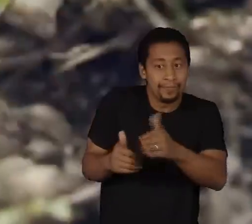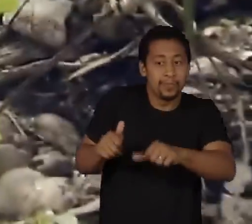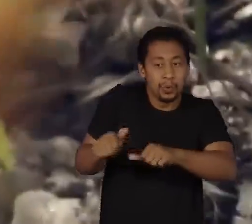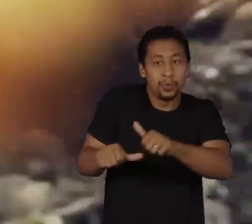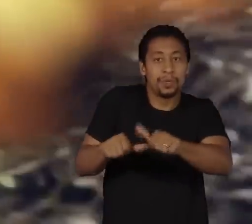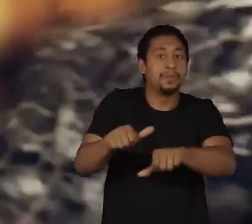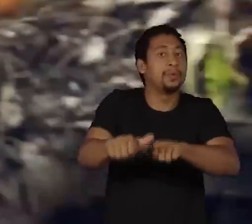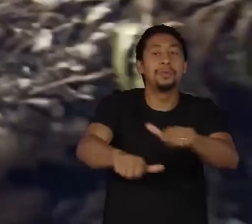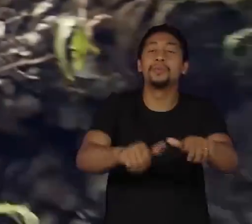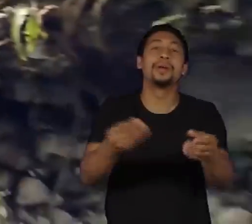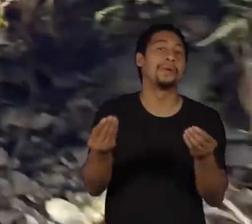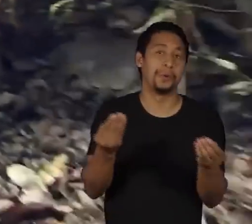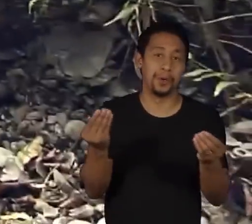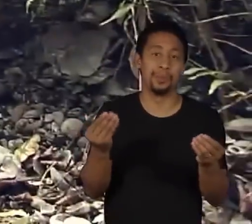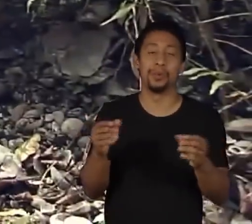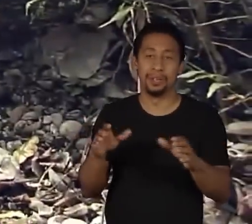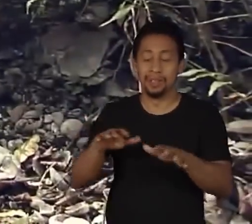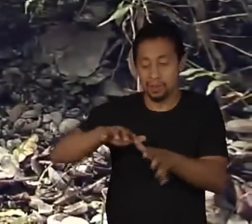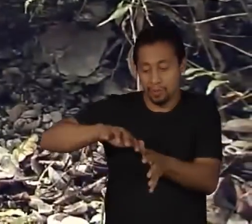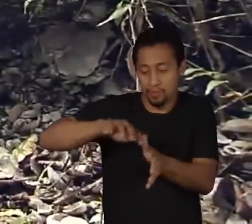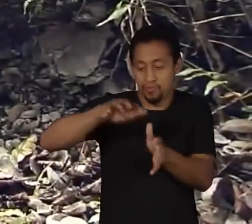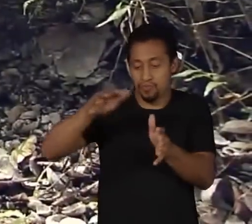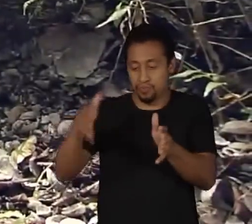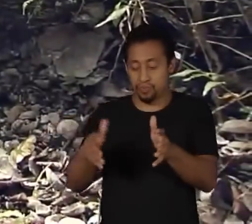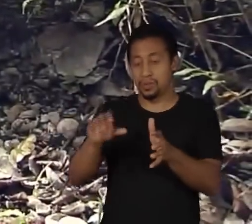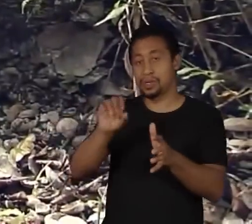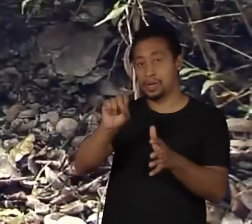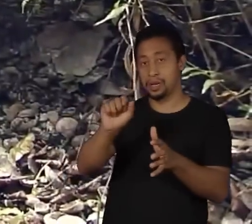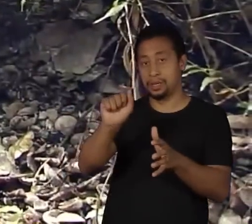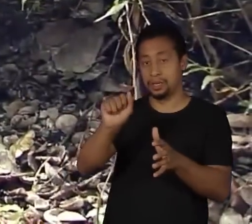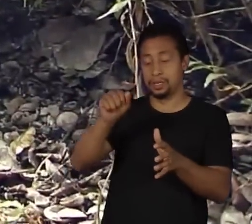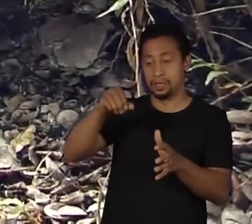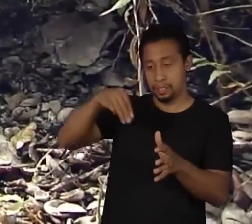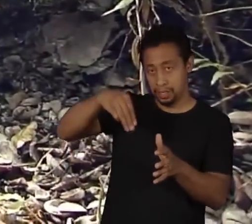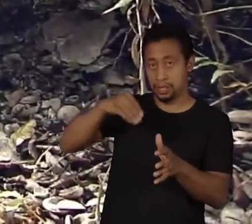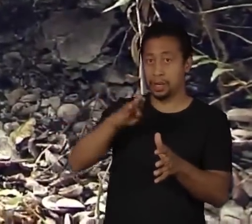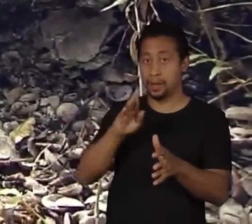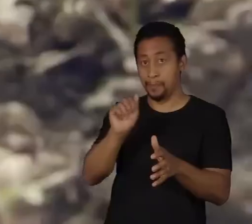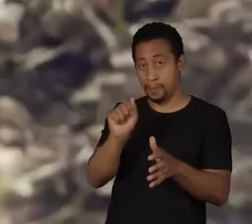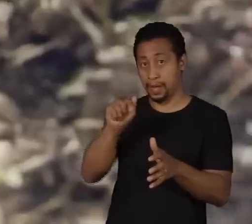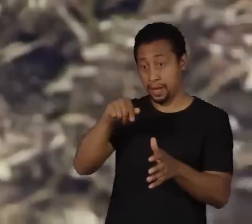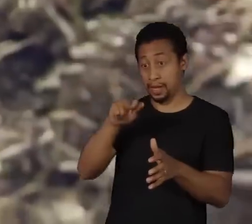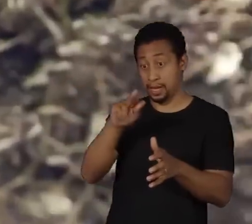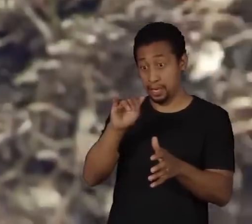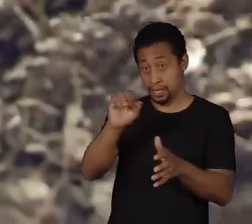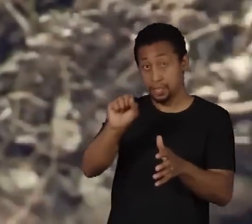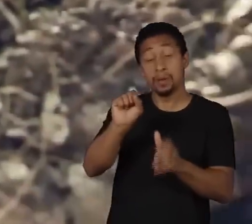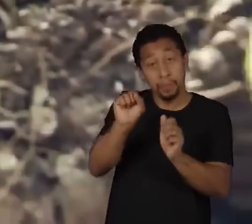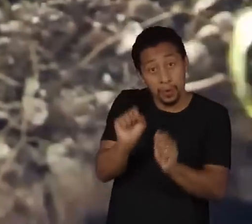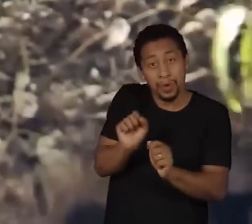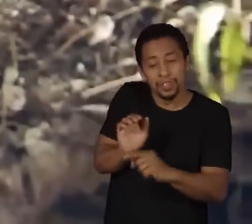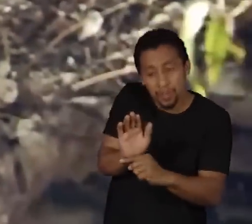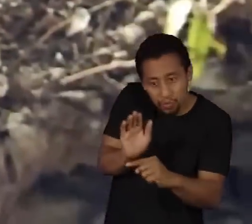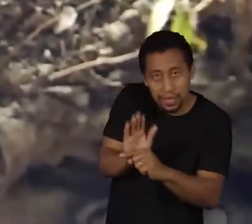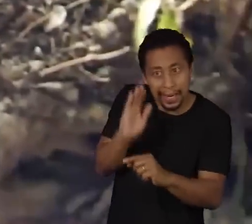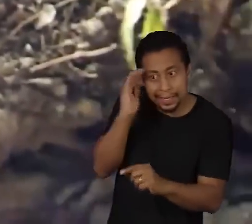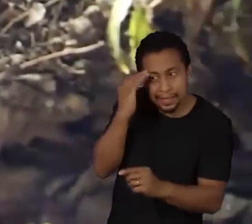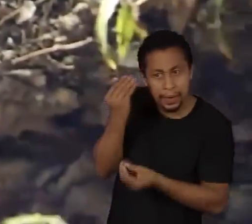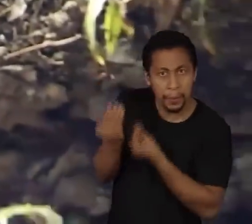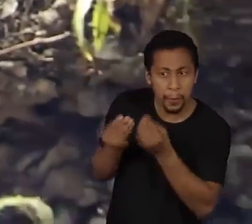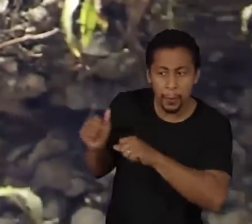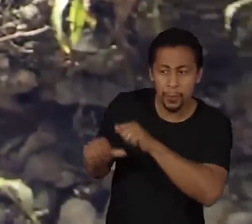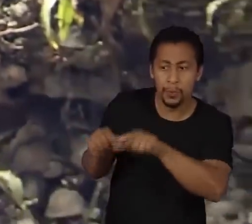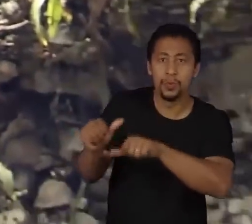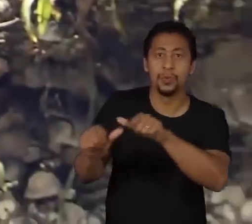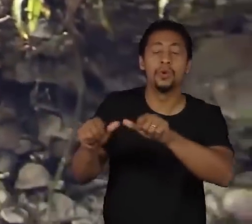paisagens se transformaram, a gente pode ver mudanças ambientais de ordem natural, mas também mudanças provocadas pela chegada das